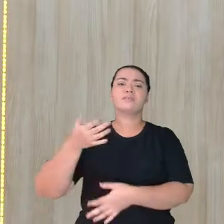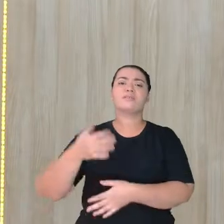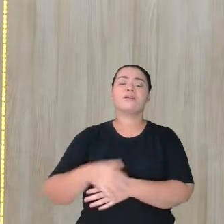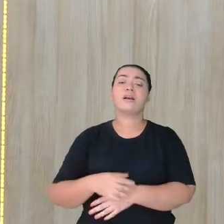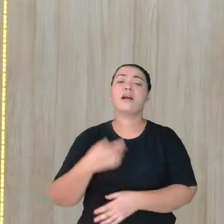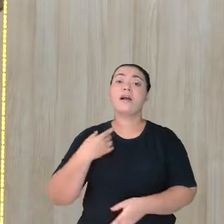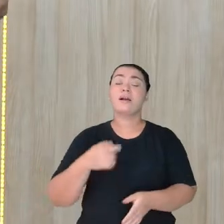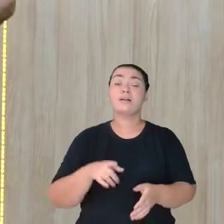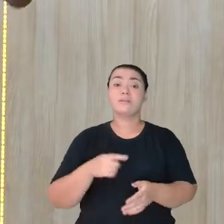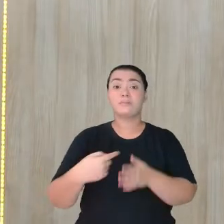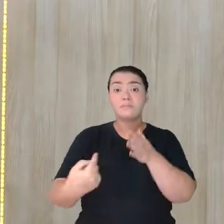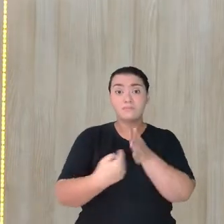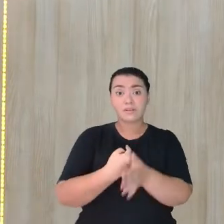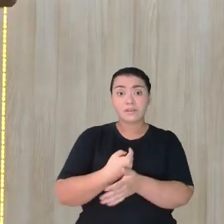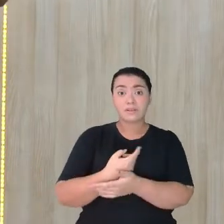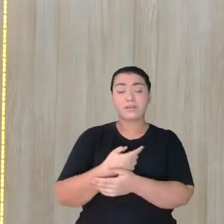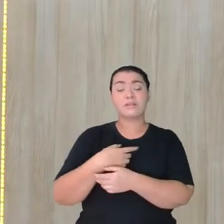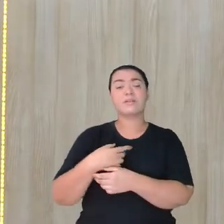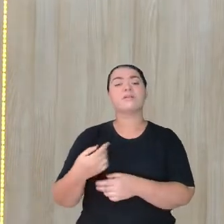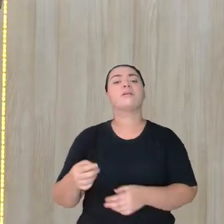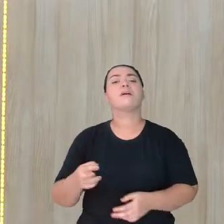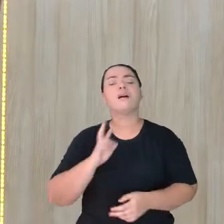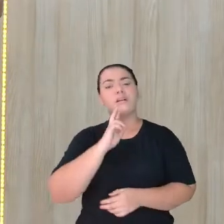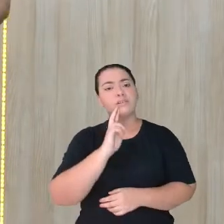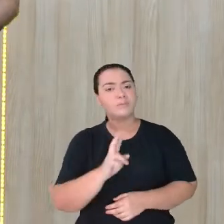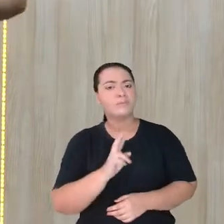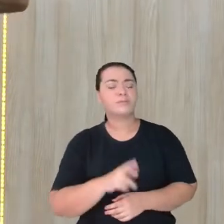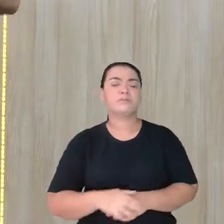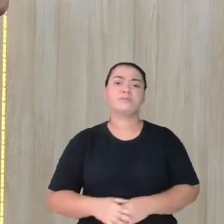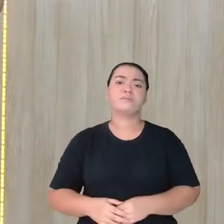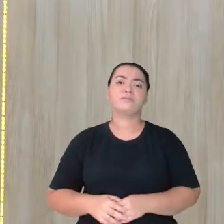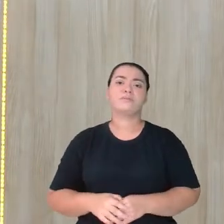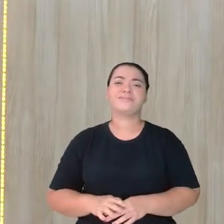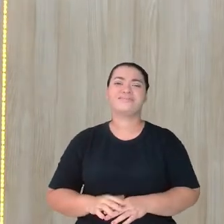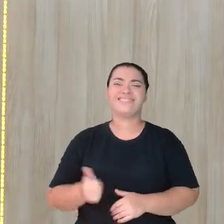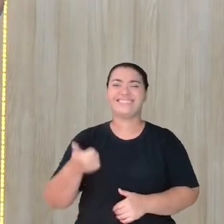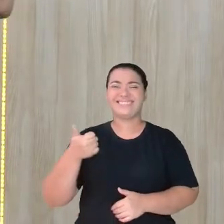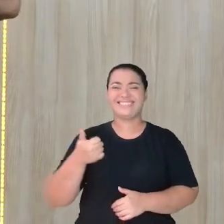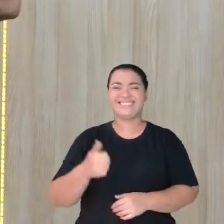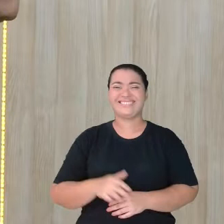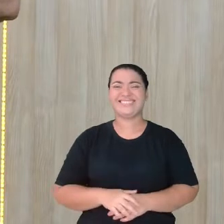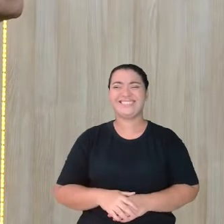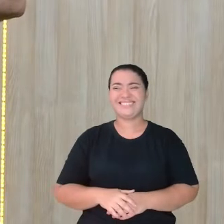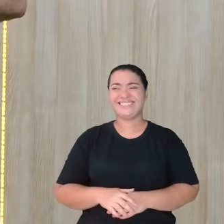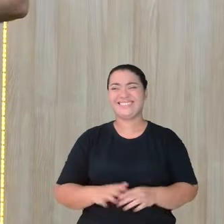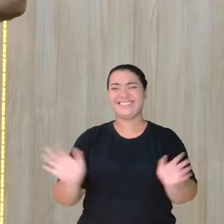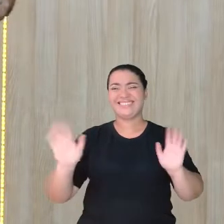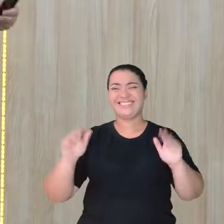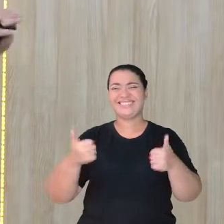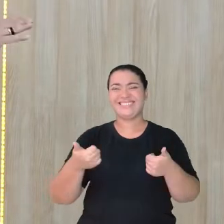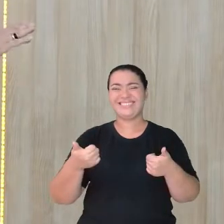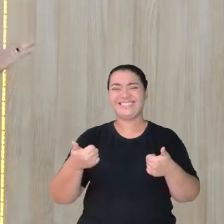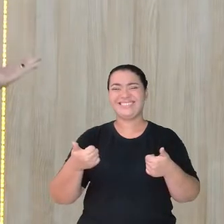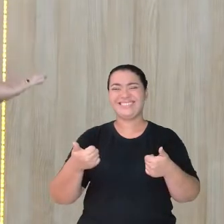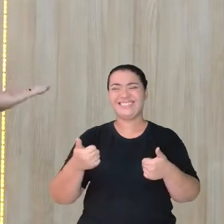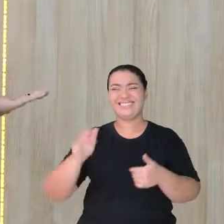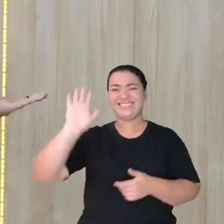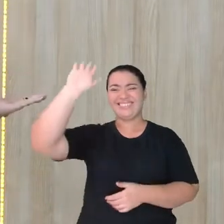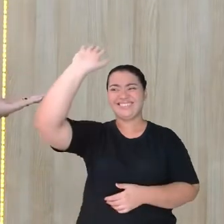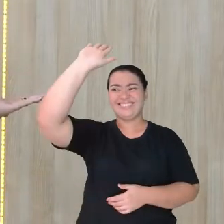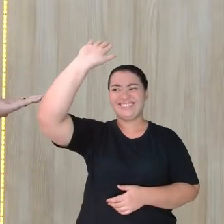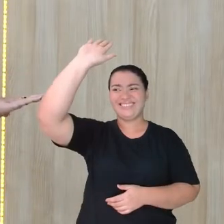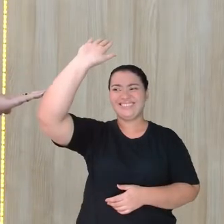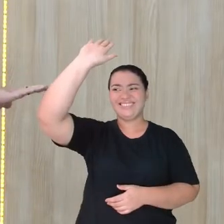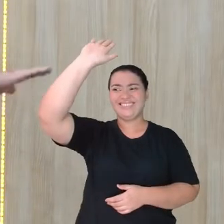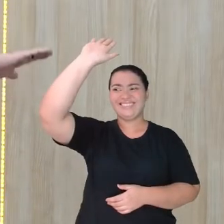as perguntas de vocês forem enviadas, a gente responde. Valeu, Gisela. É nóis. Ó, Gisela aqui no cantinho, ó. Chega